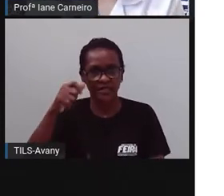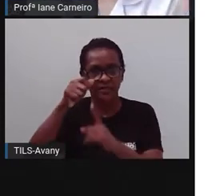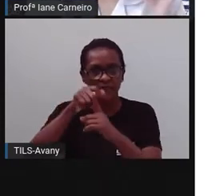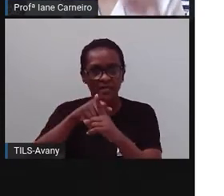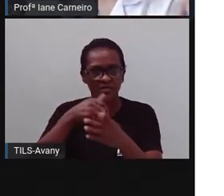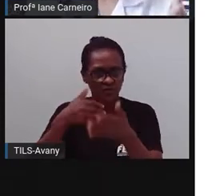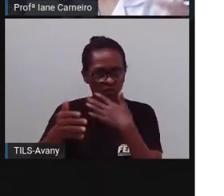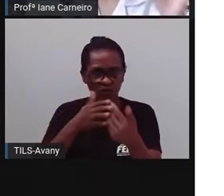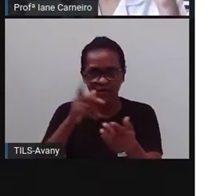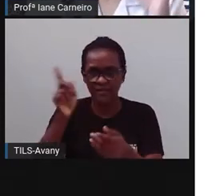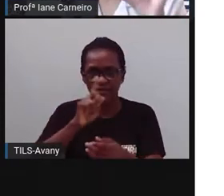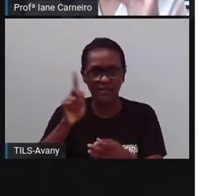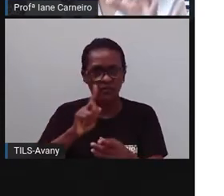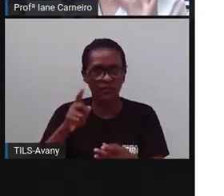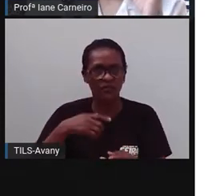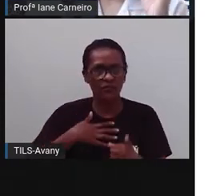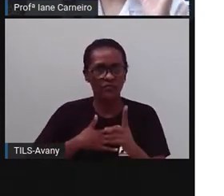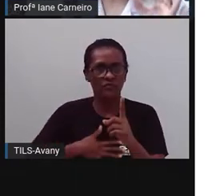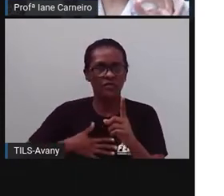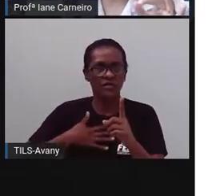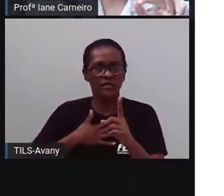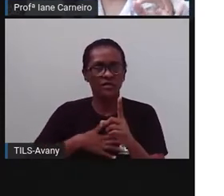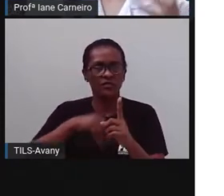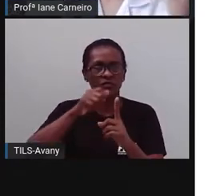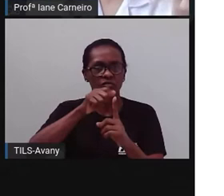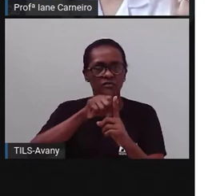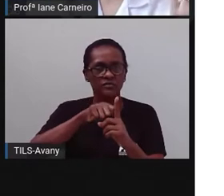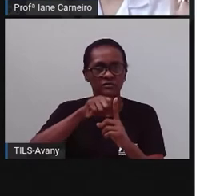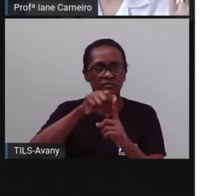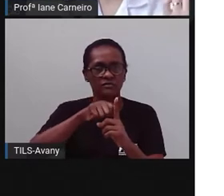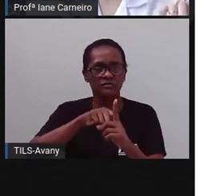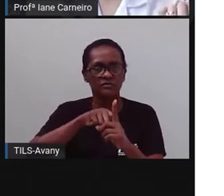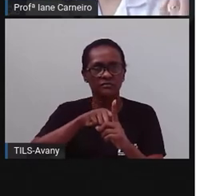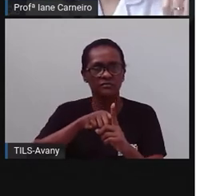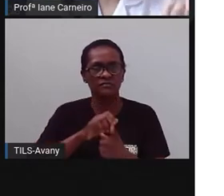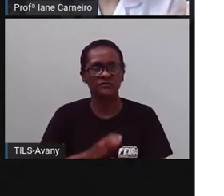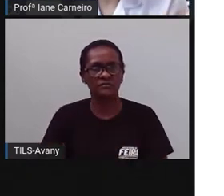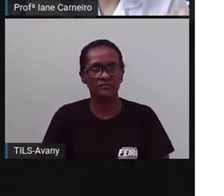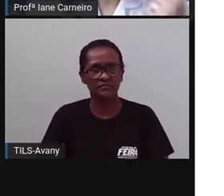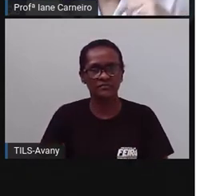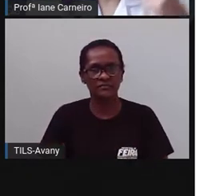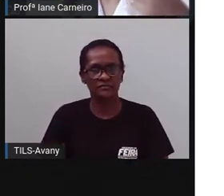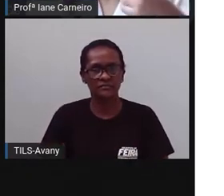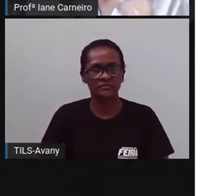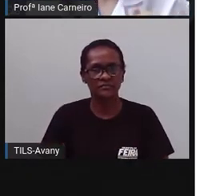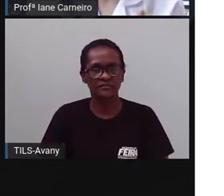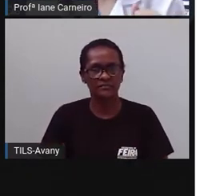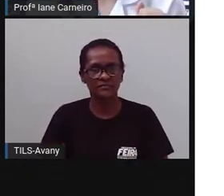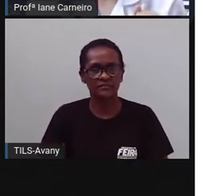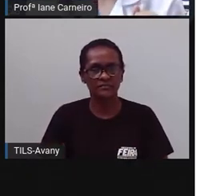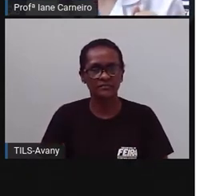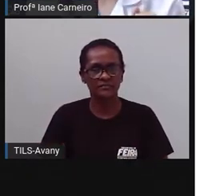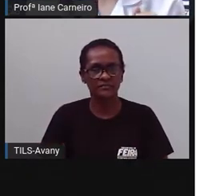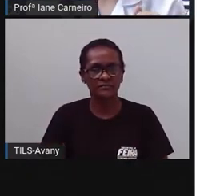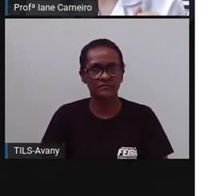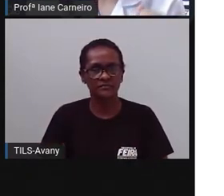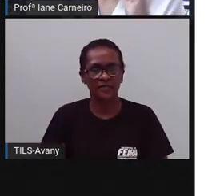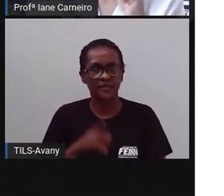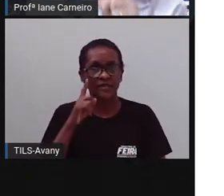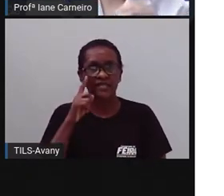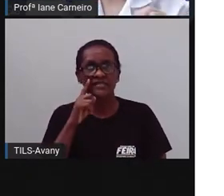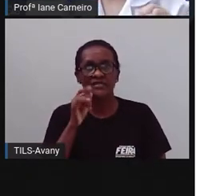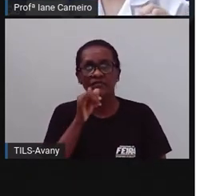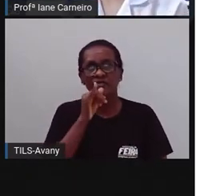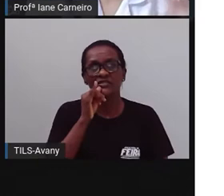que mês de qualquer mês não do mês de agosto Então se você for lá em 12 de maio vai estar acontecendo a festa de Maria Eduarda